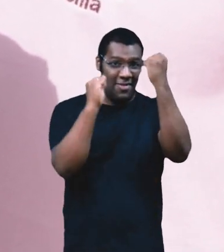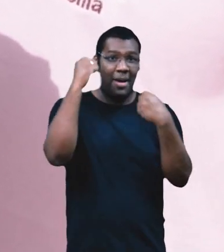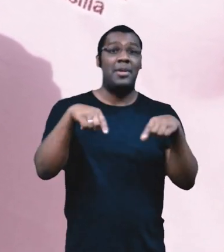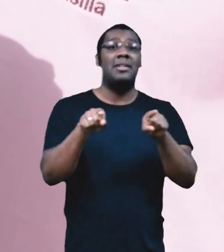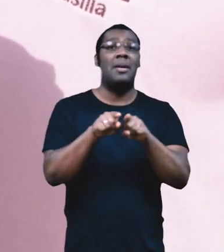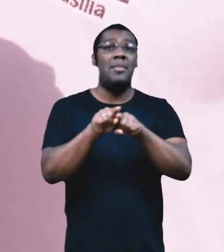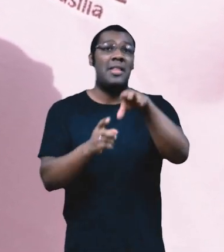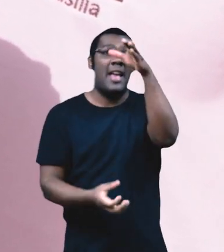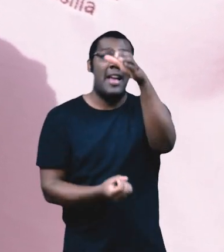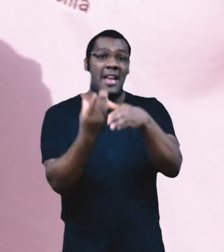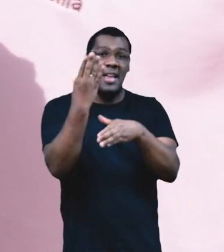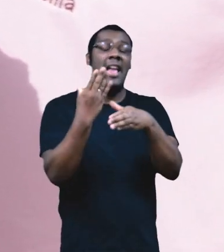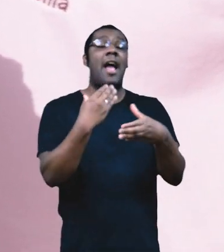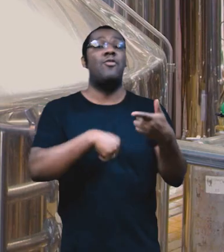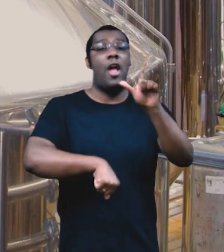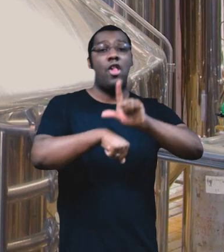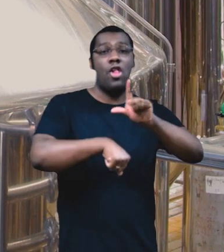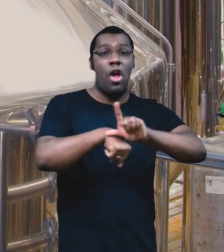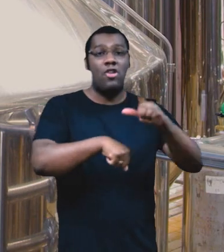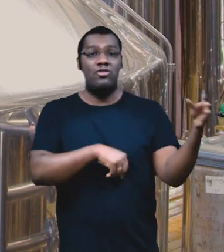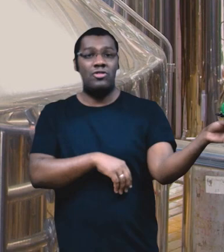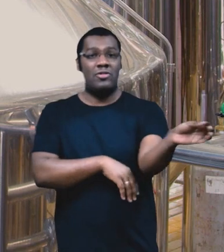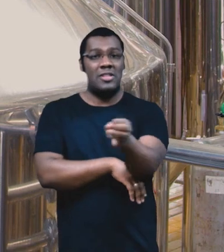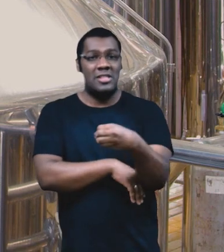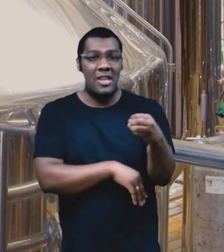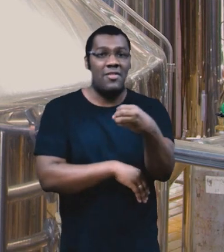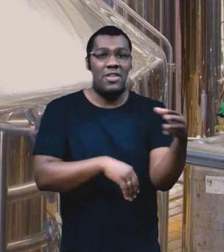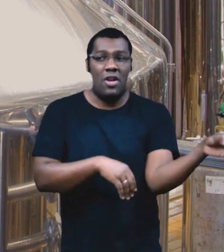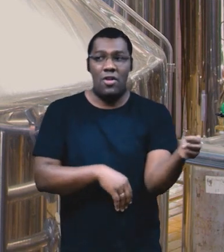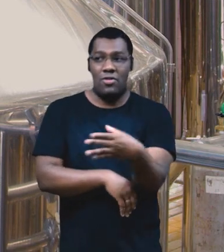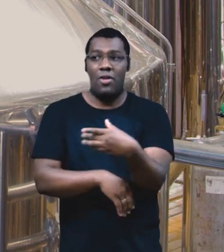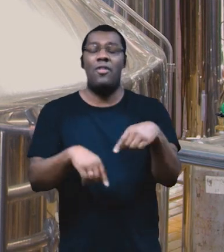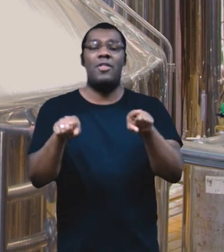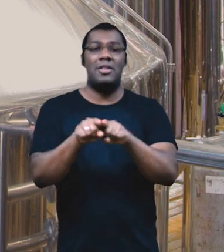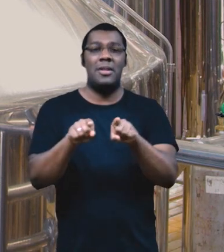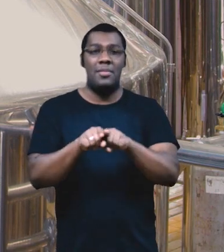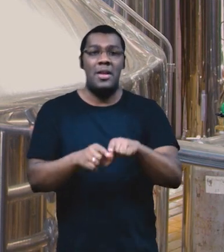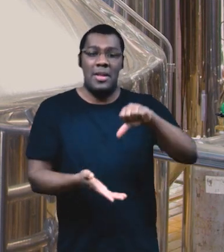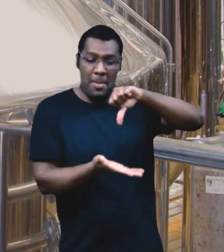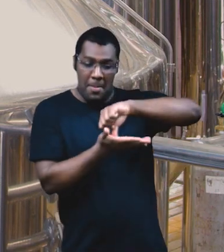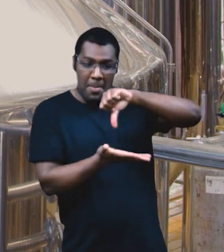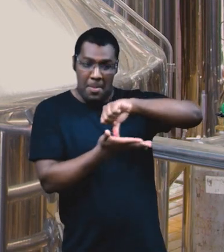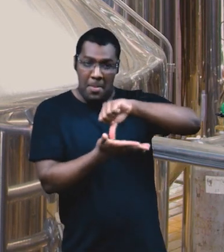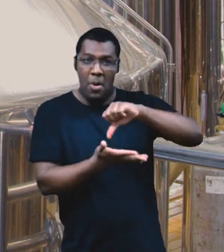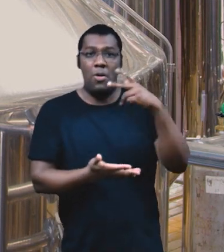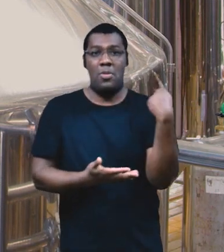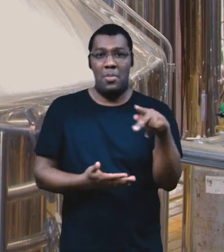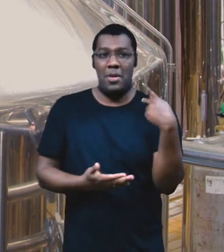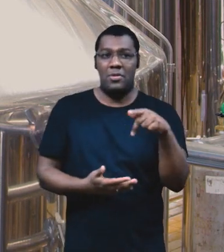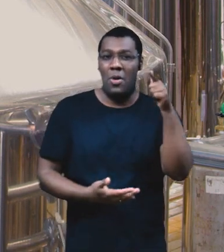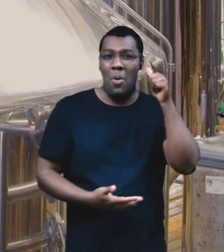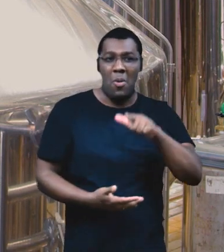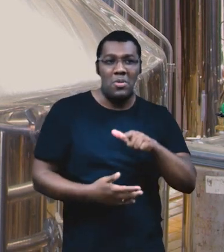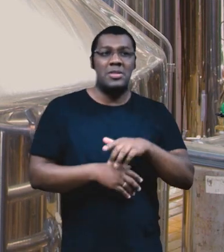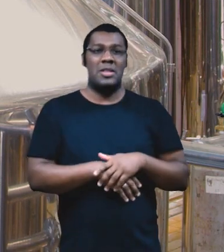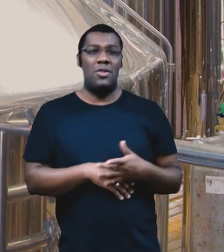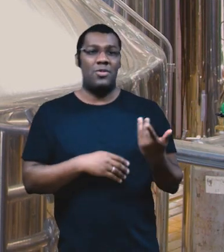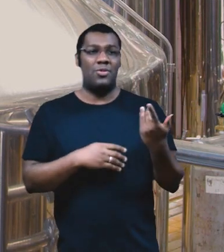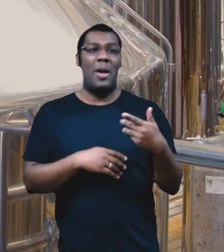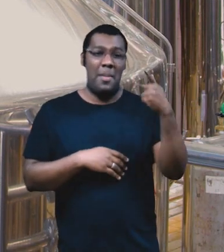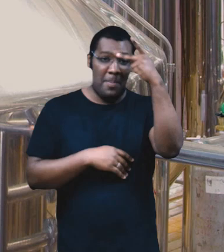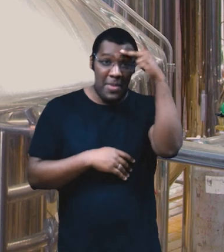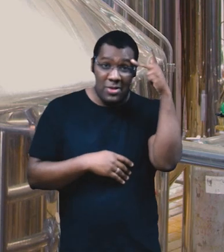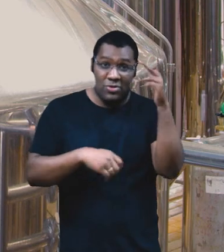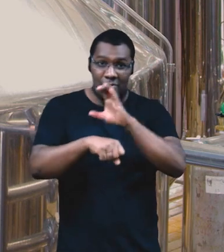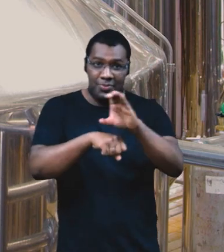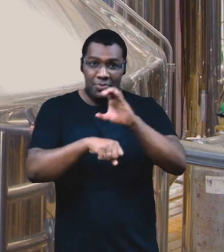que vão utilizar o espaço dessas fábricas. Nós também conseguimos com o Campus Planaltina, por exemplo, pegar a parte de agronomia para